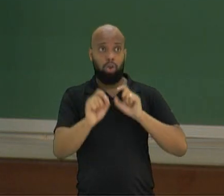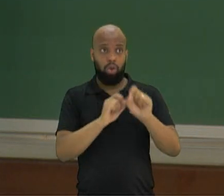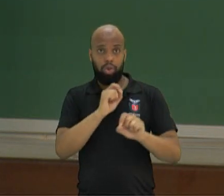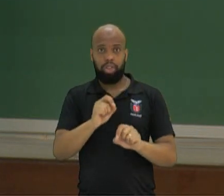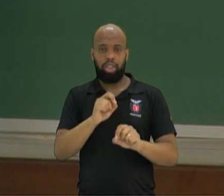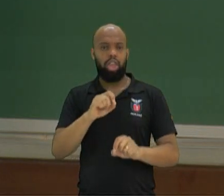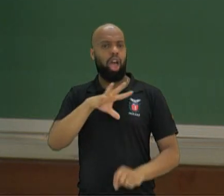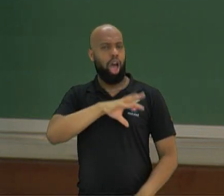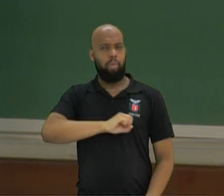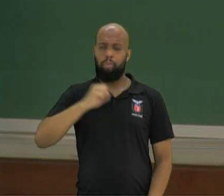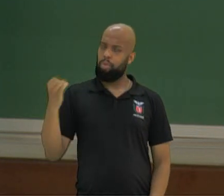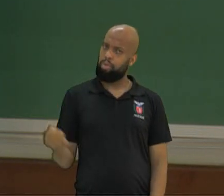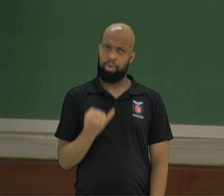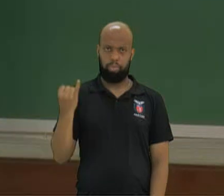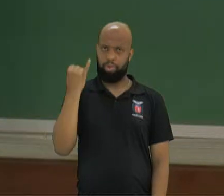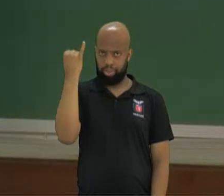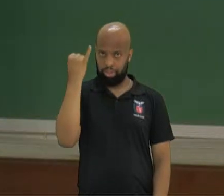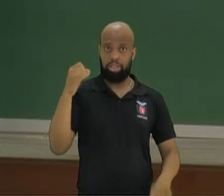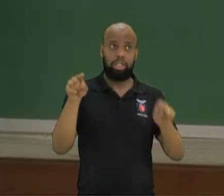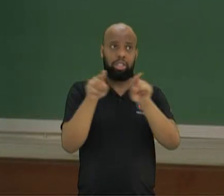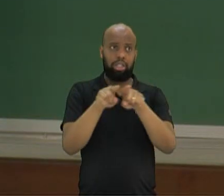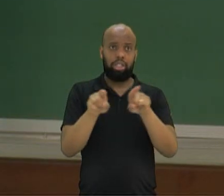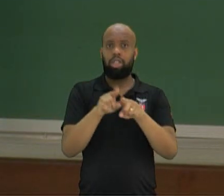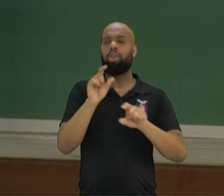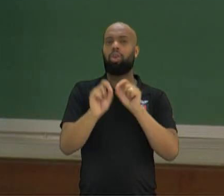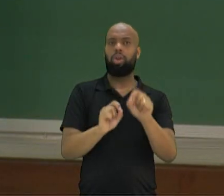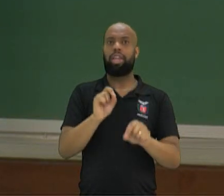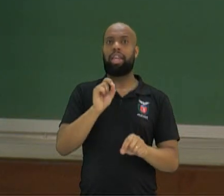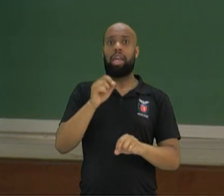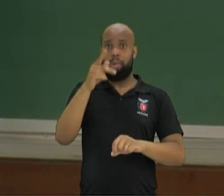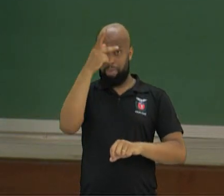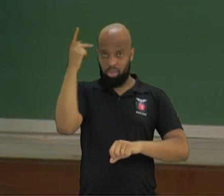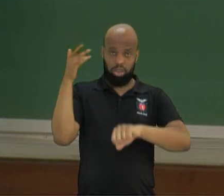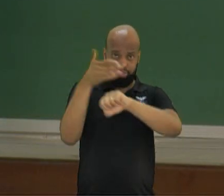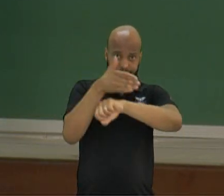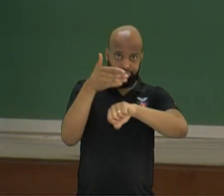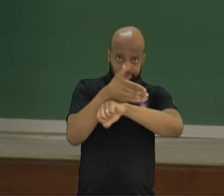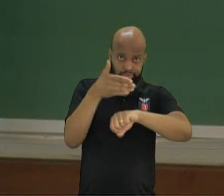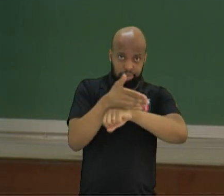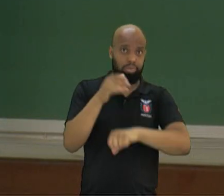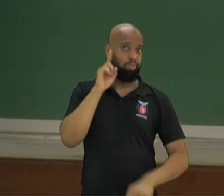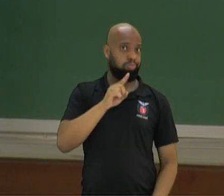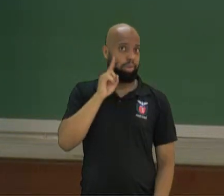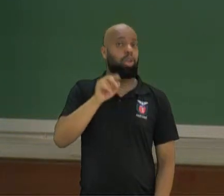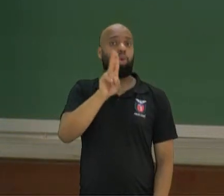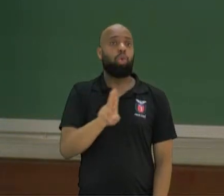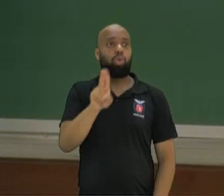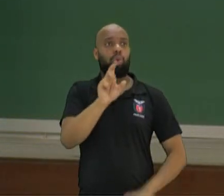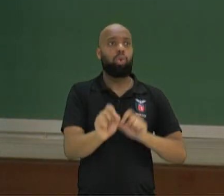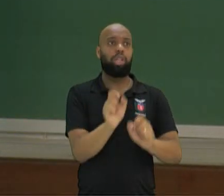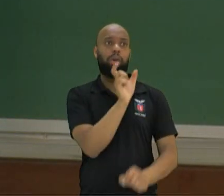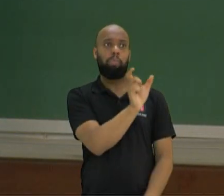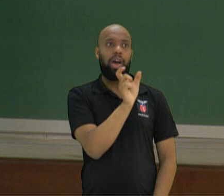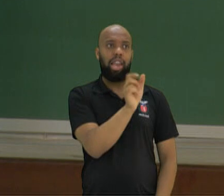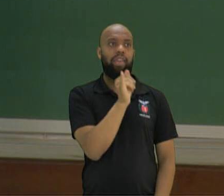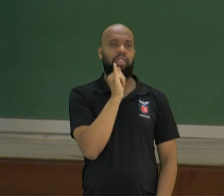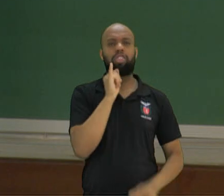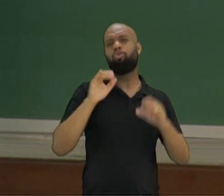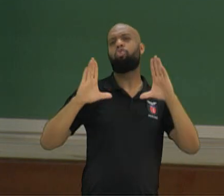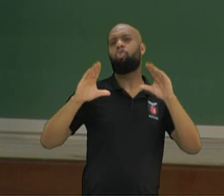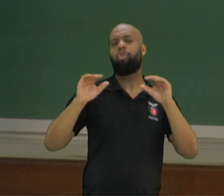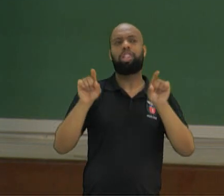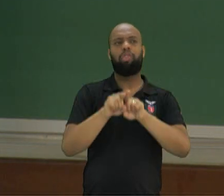muito importante. Inclusive, eles, os participantes americanos, utilizaram as palavras como